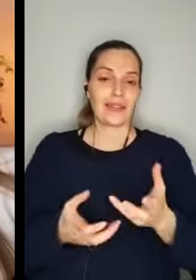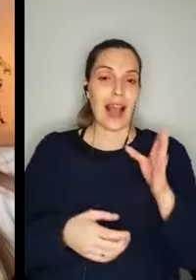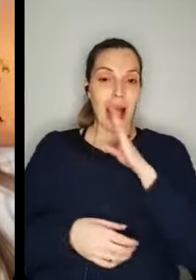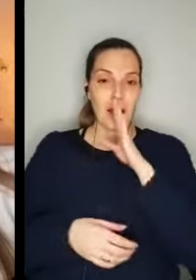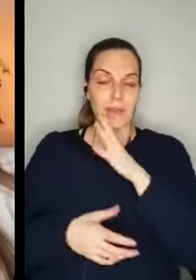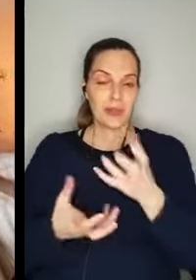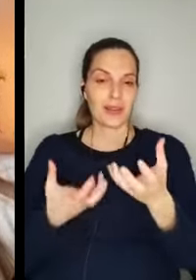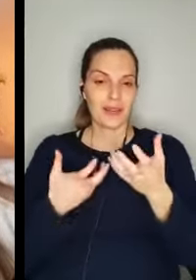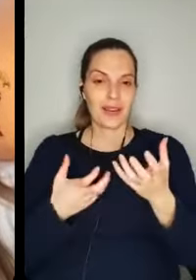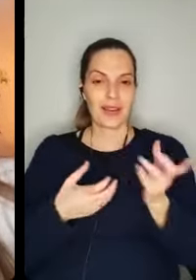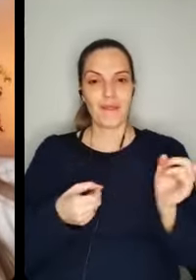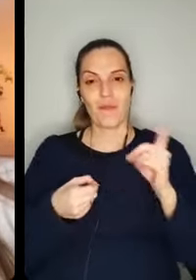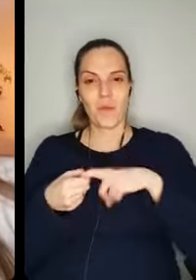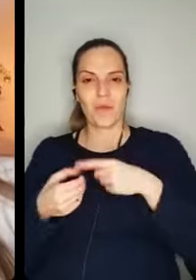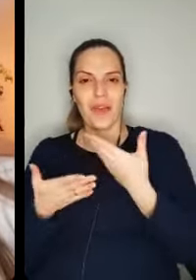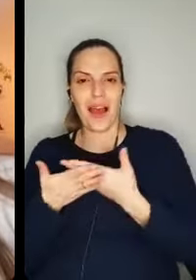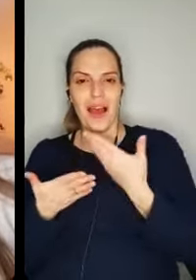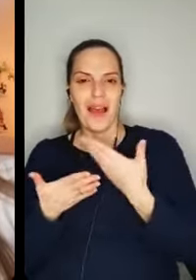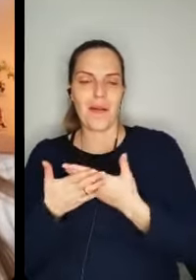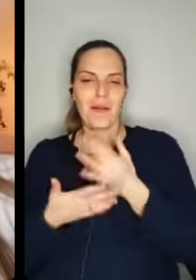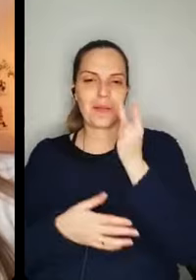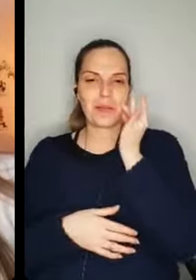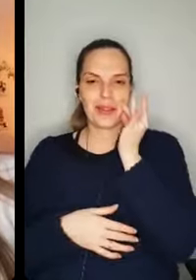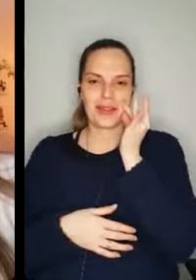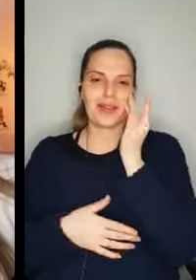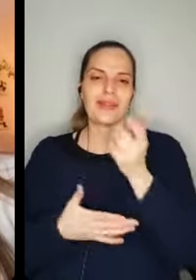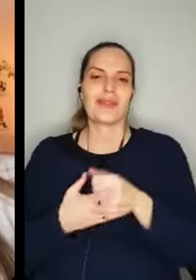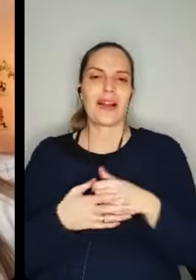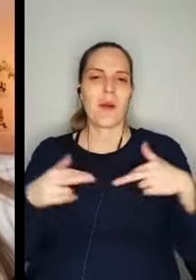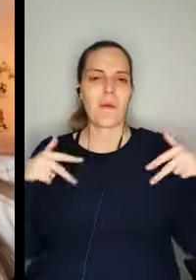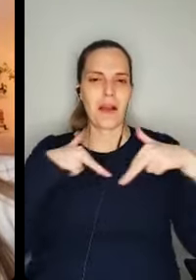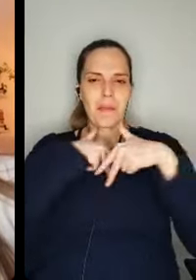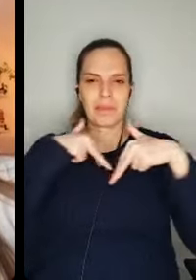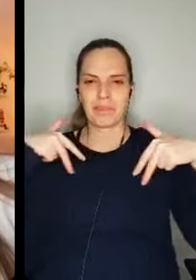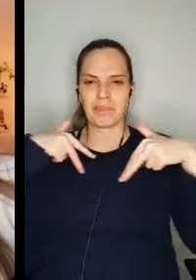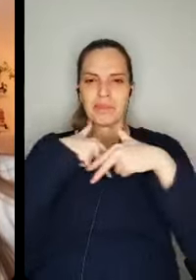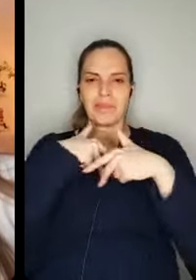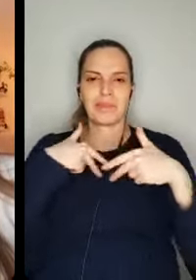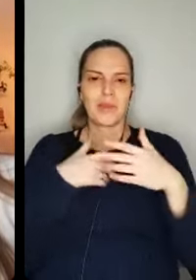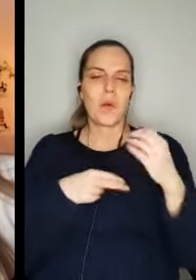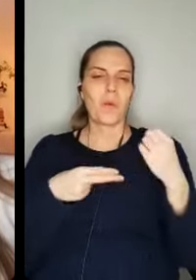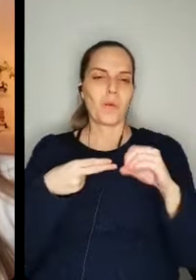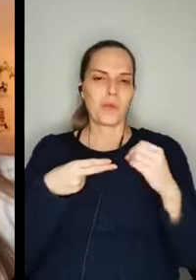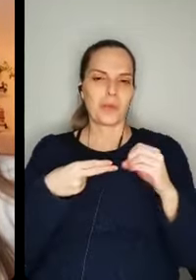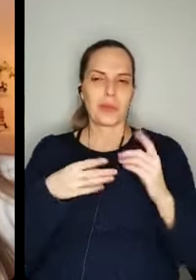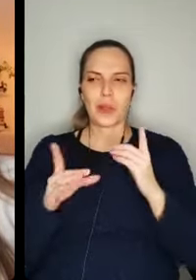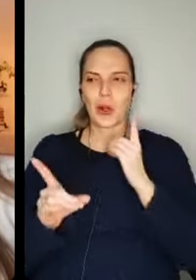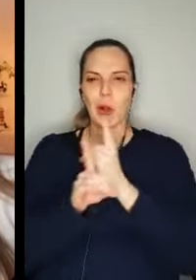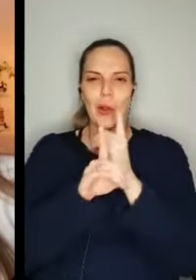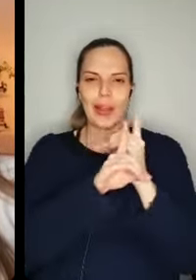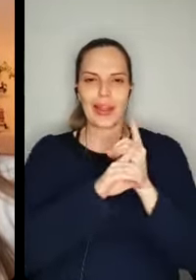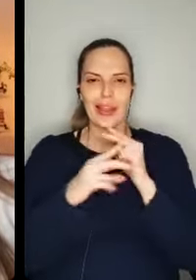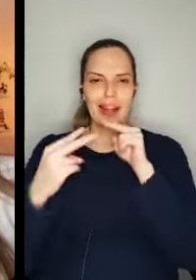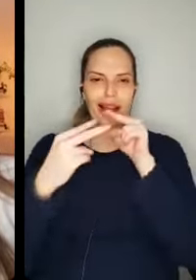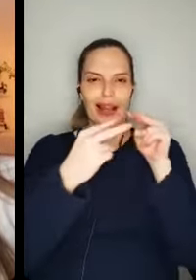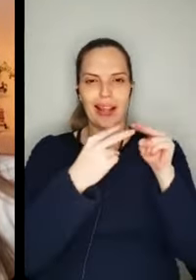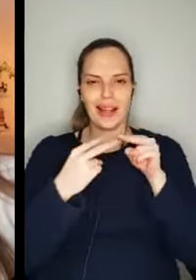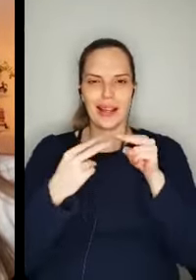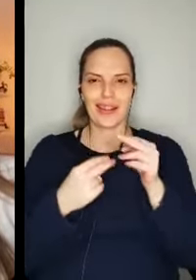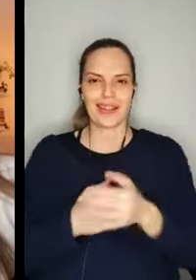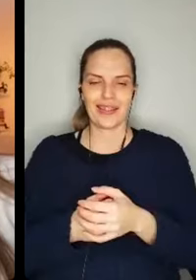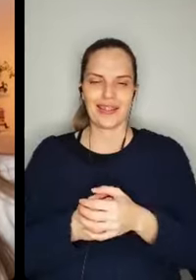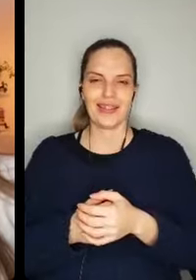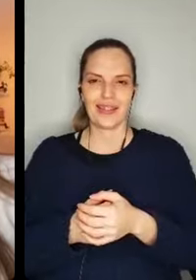Poder encontrar a galera de novo, caminhar lá pela UFSP de novo. Faz bastante falta. Vamos lá de